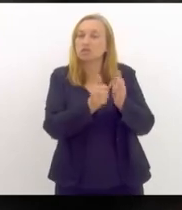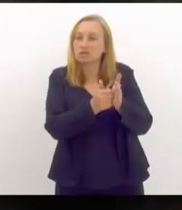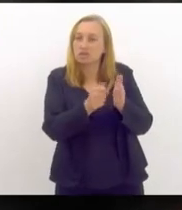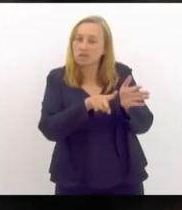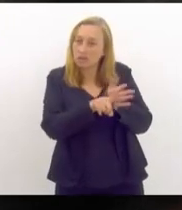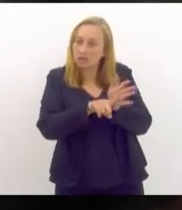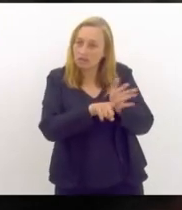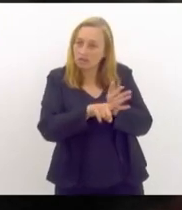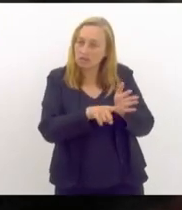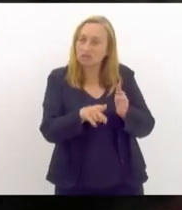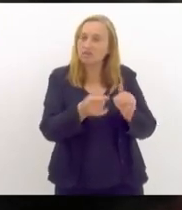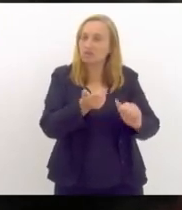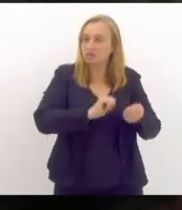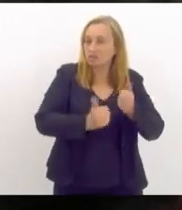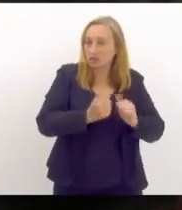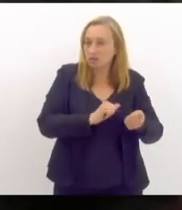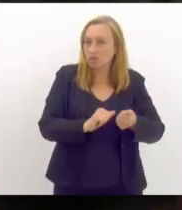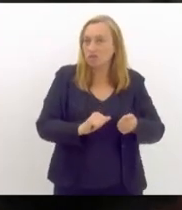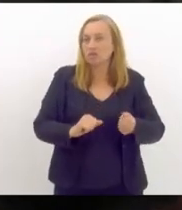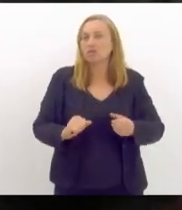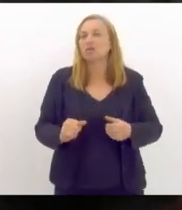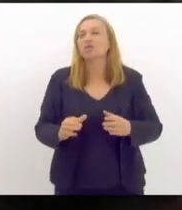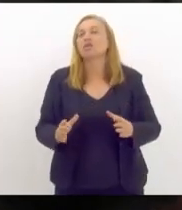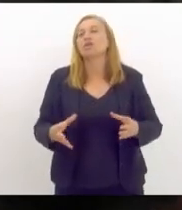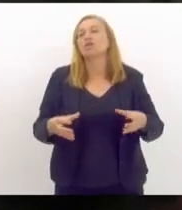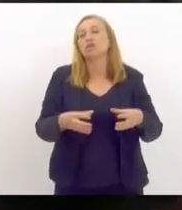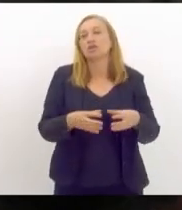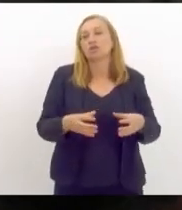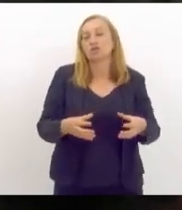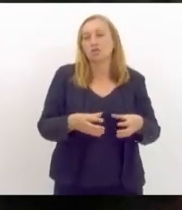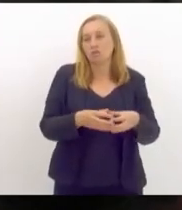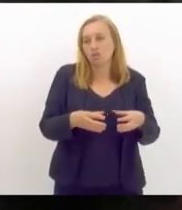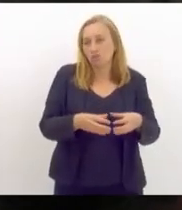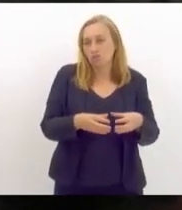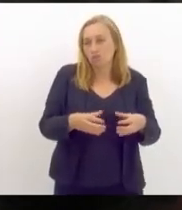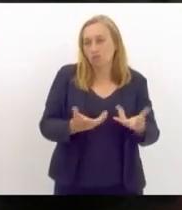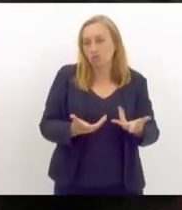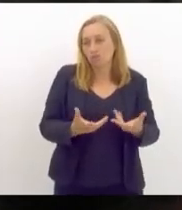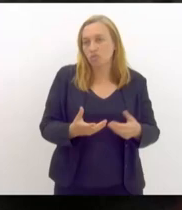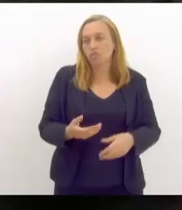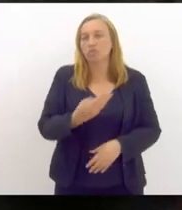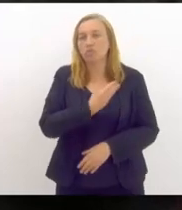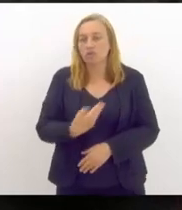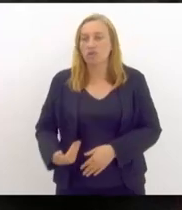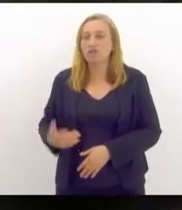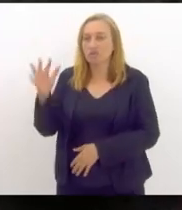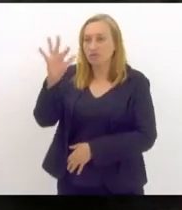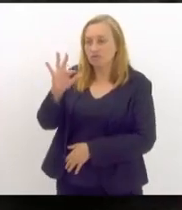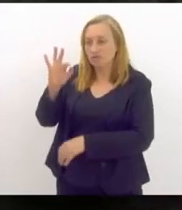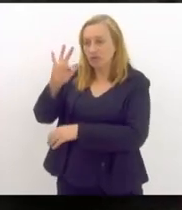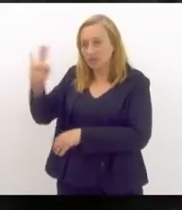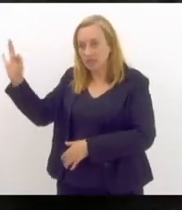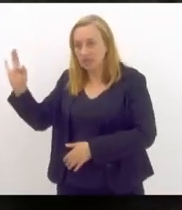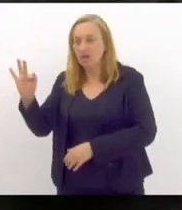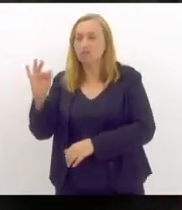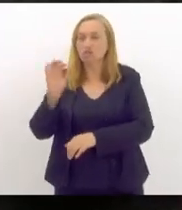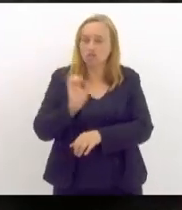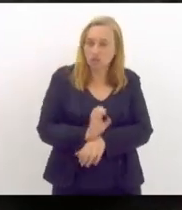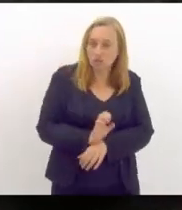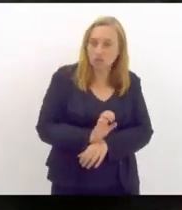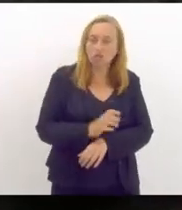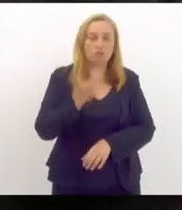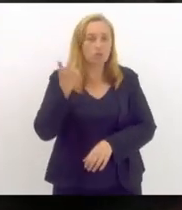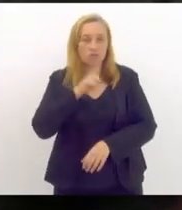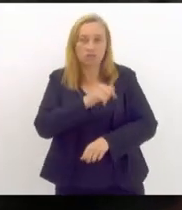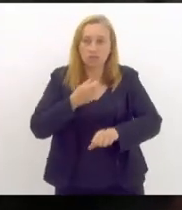que a gente possa fazer a mediação com o governo federal com a Petrobras com o governo do estado para que isso se real a gente consiga esse